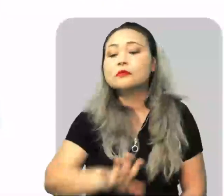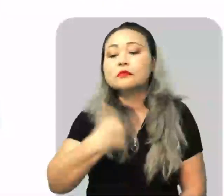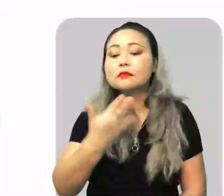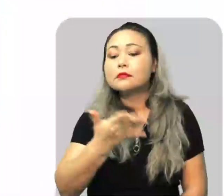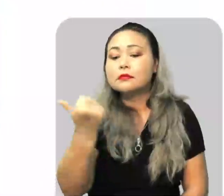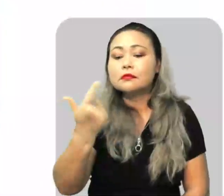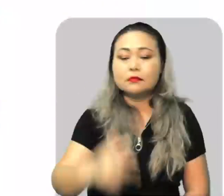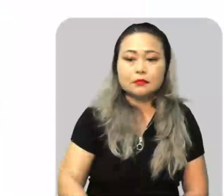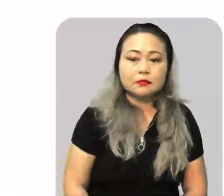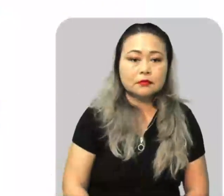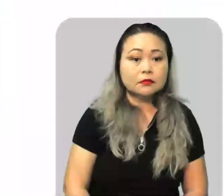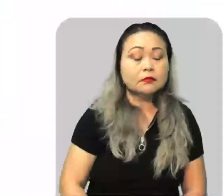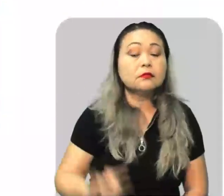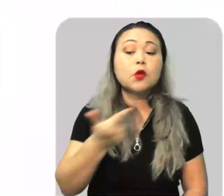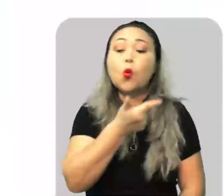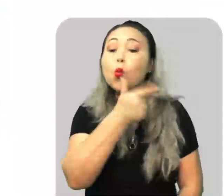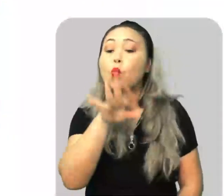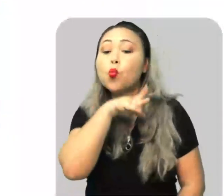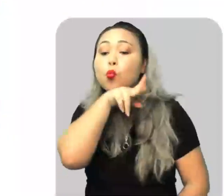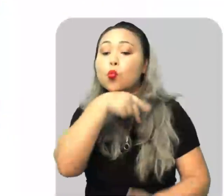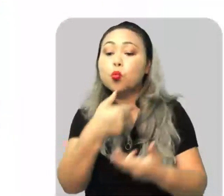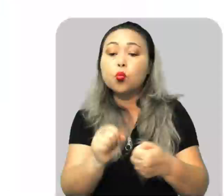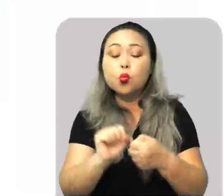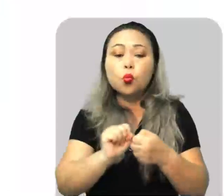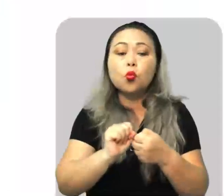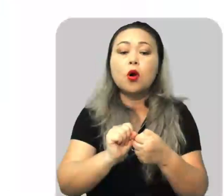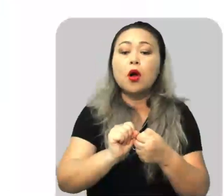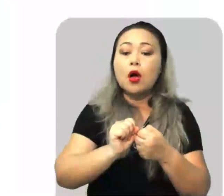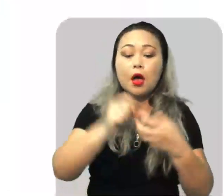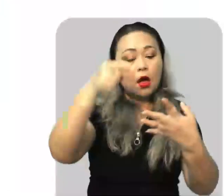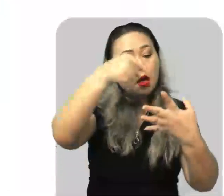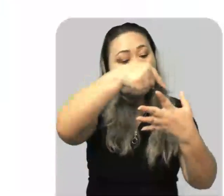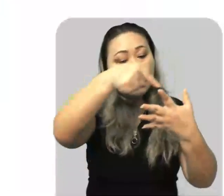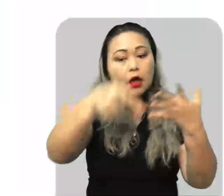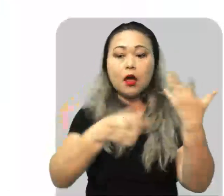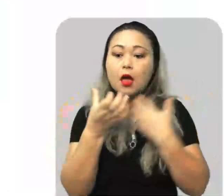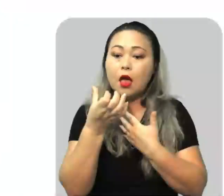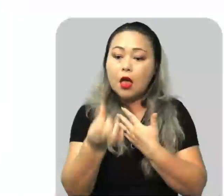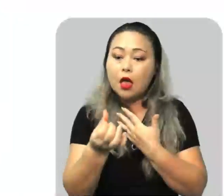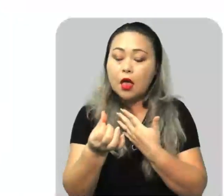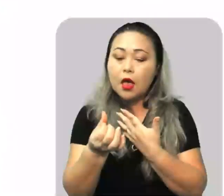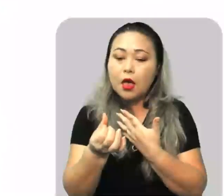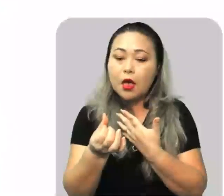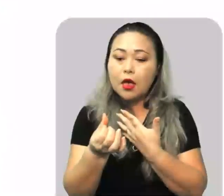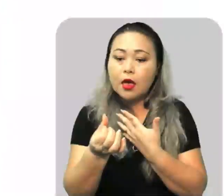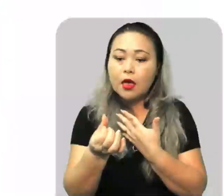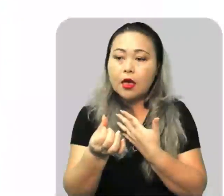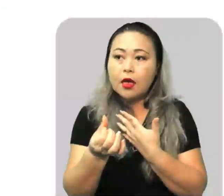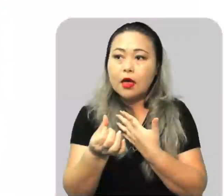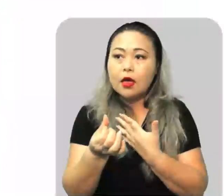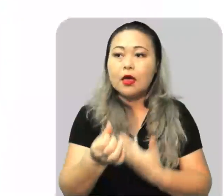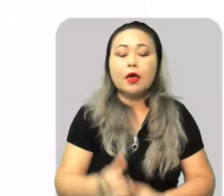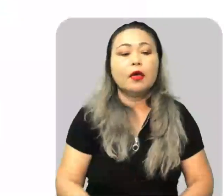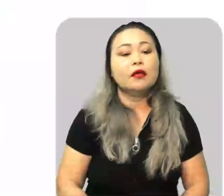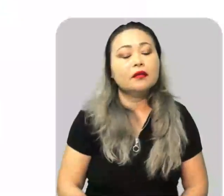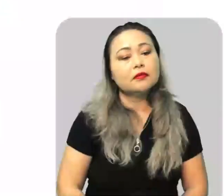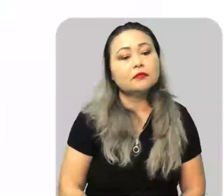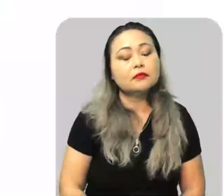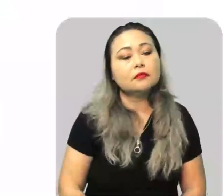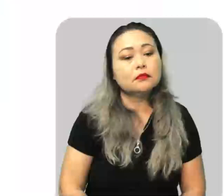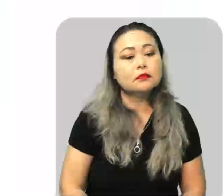lá, então. Outros animais possuem 6 patas. Deixa eu apagar isso aqui, senão vai ficar complicado.